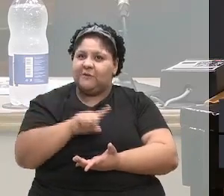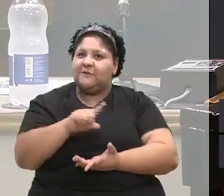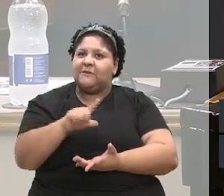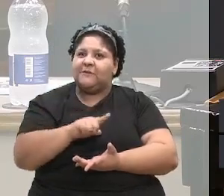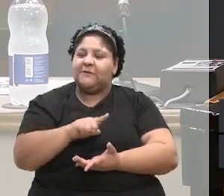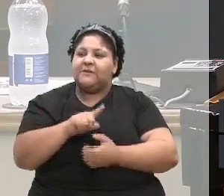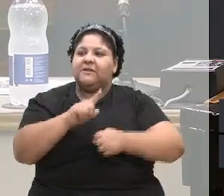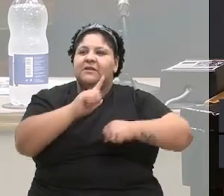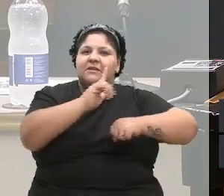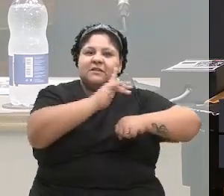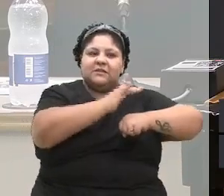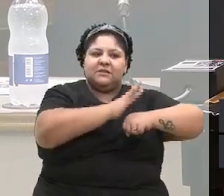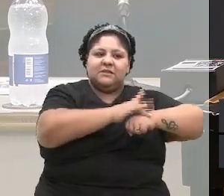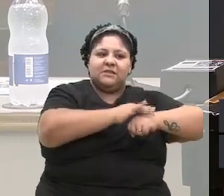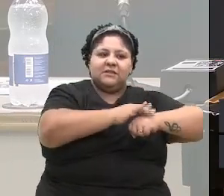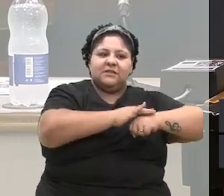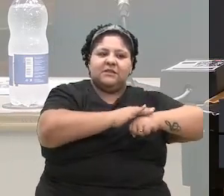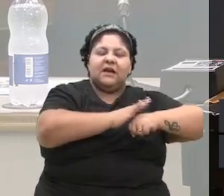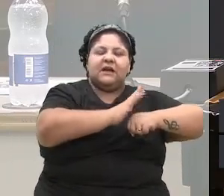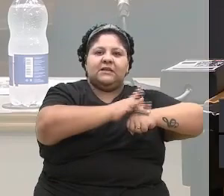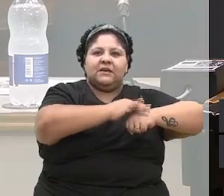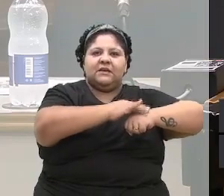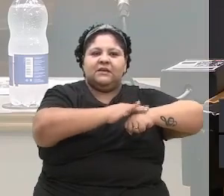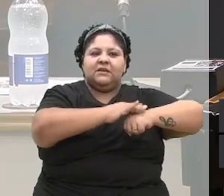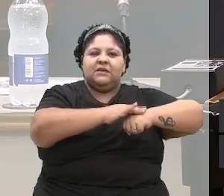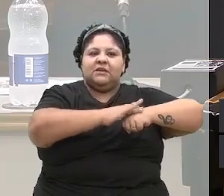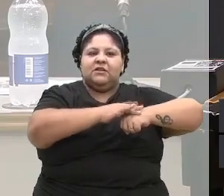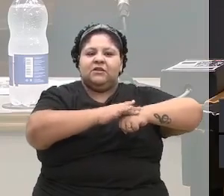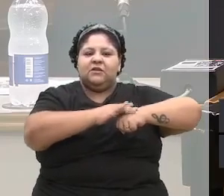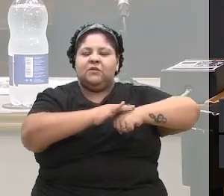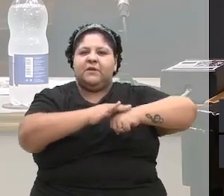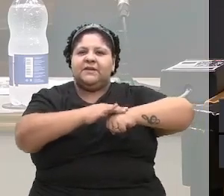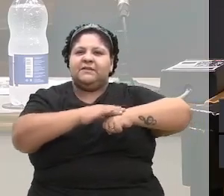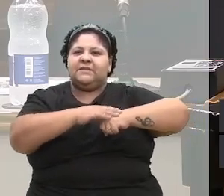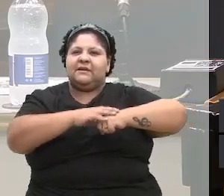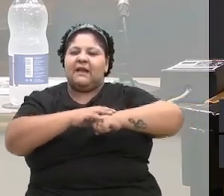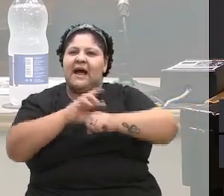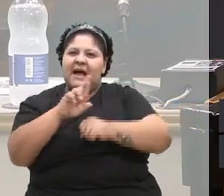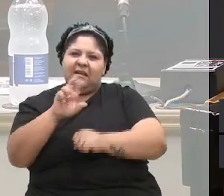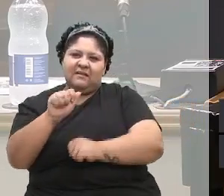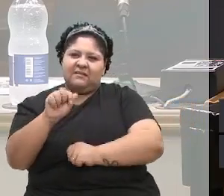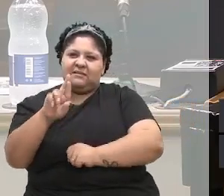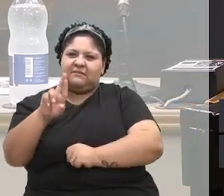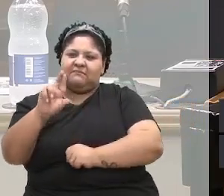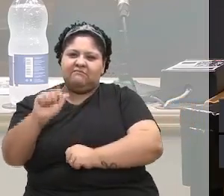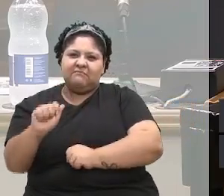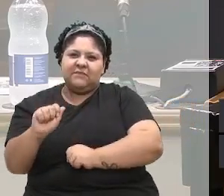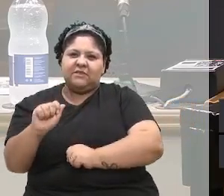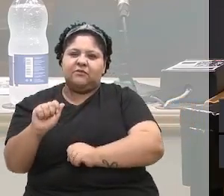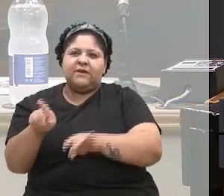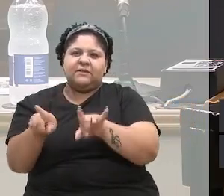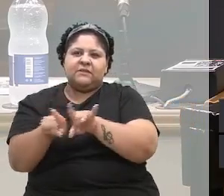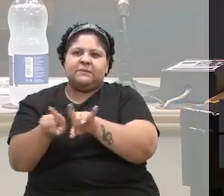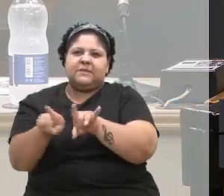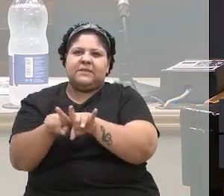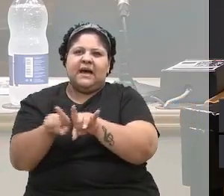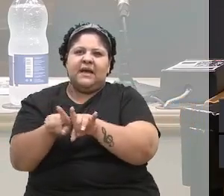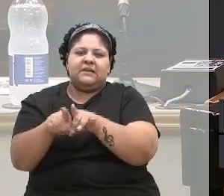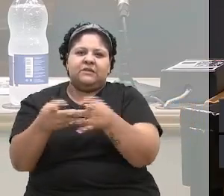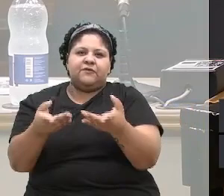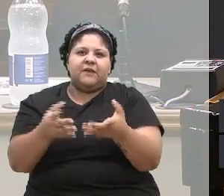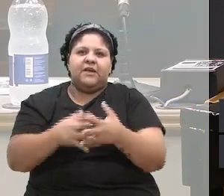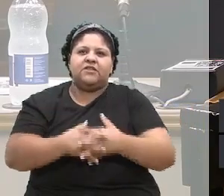doenças raras. Então, nós estamos, digamos assim, e eu me incluo nisso, imergindo nesse mundo